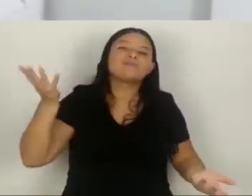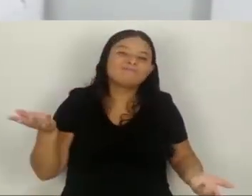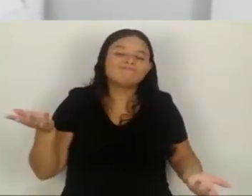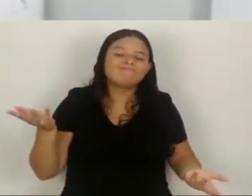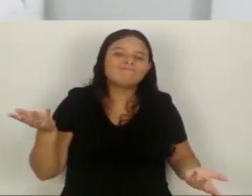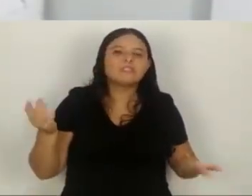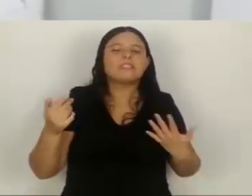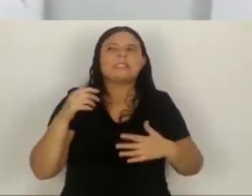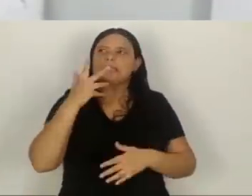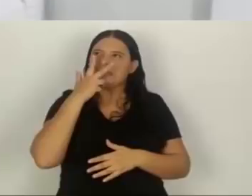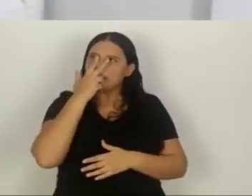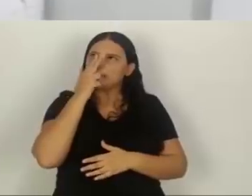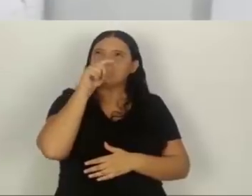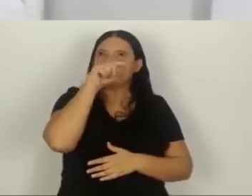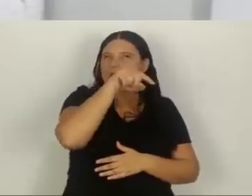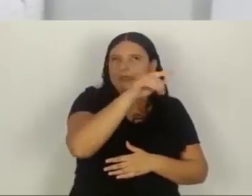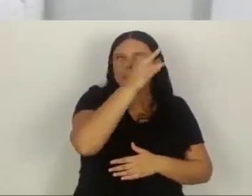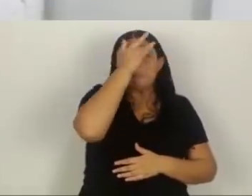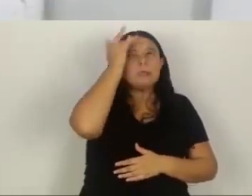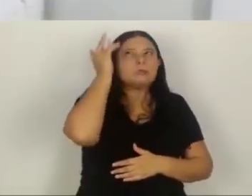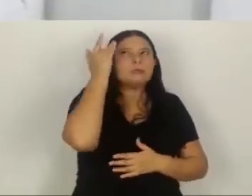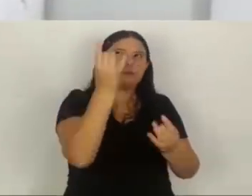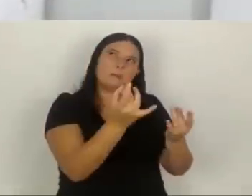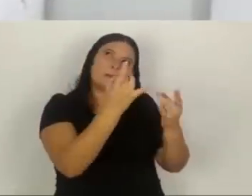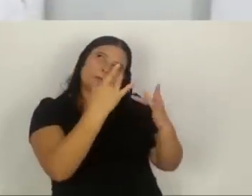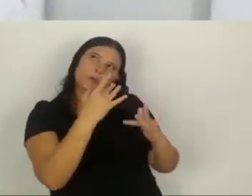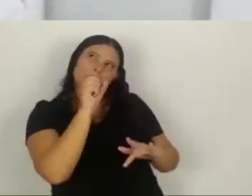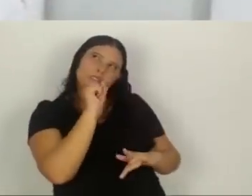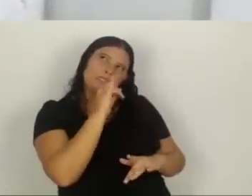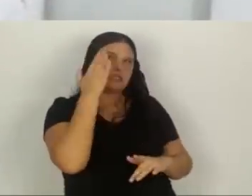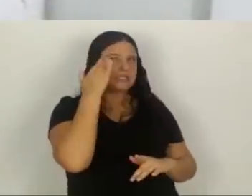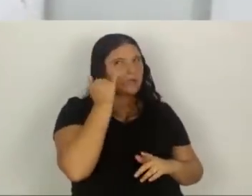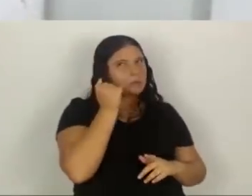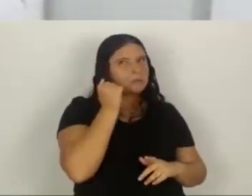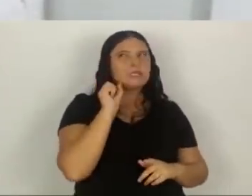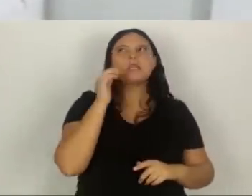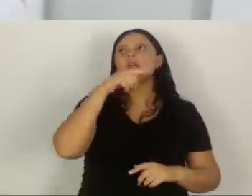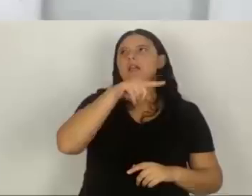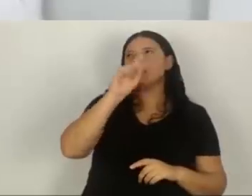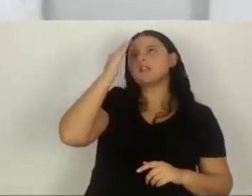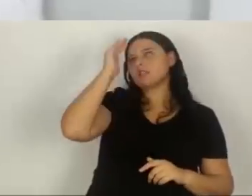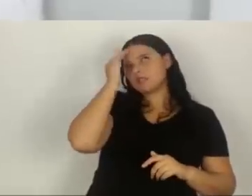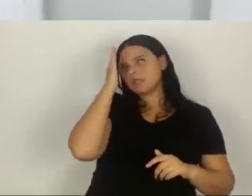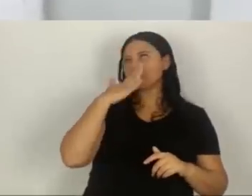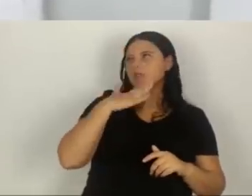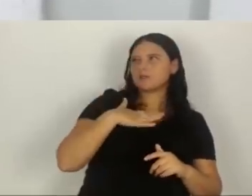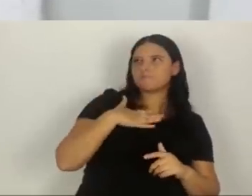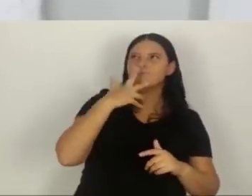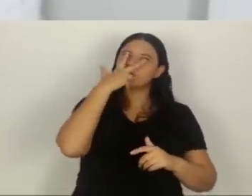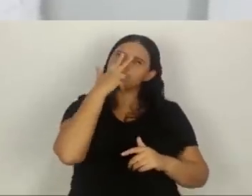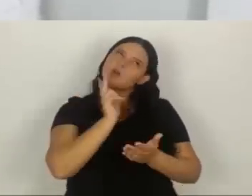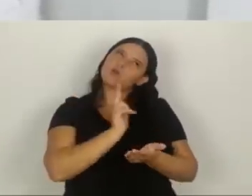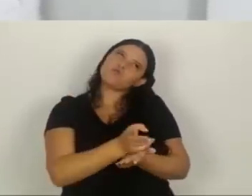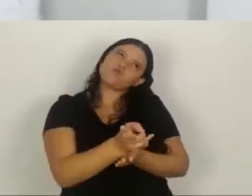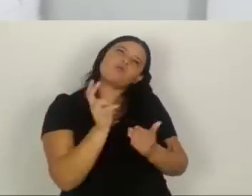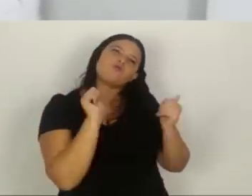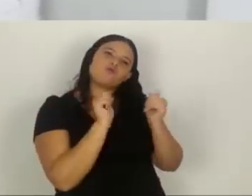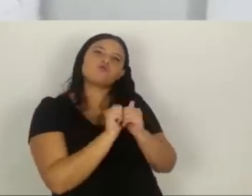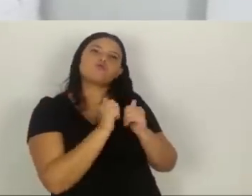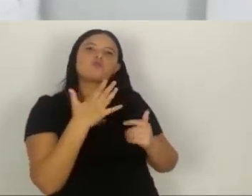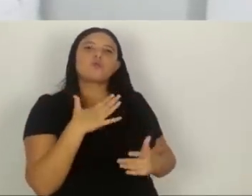verdade? Será que meu parceiro vai me abandonar se souber? Será que ele vai me entender? Será que ele vai continuar comigo se